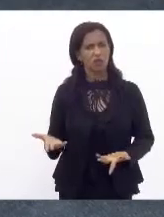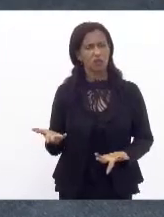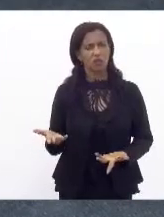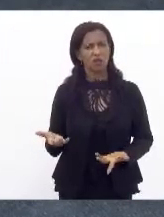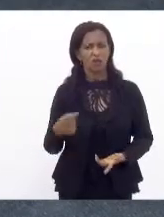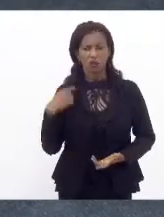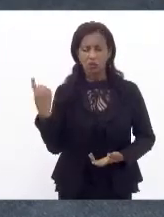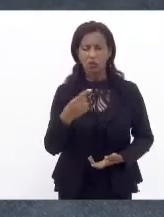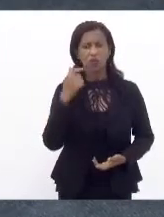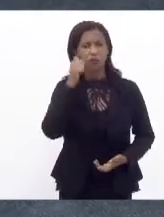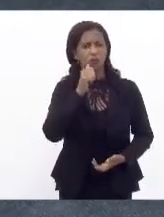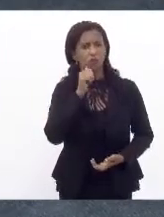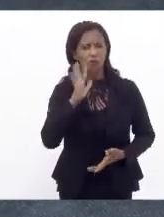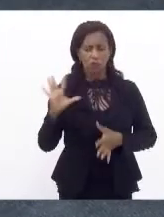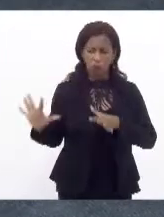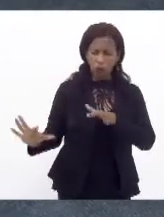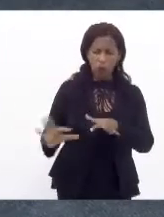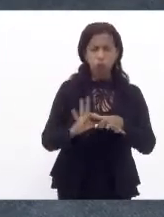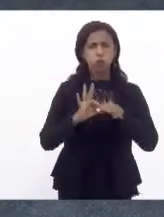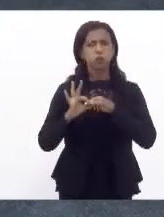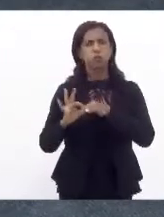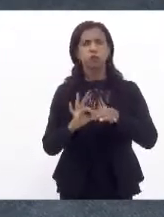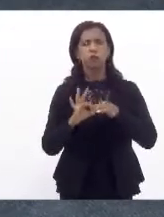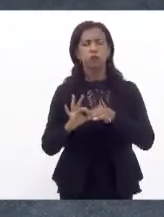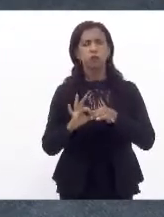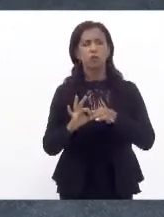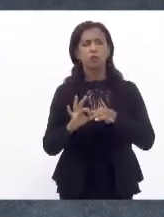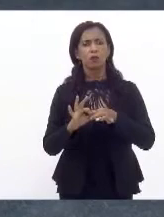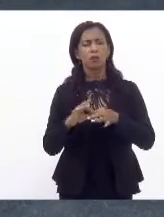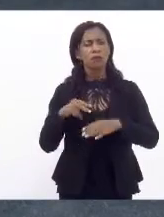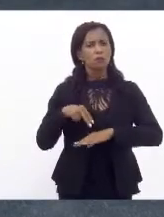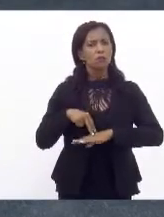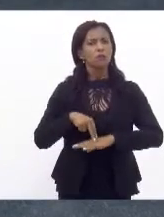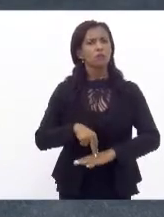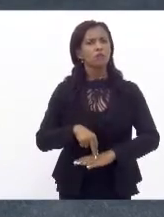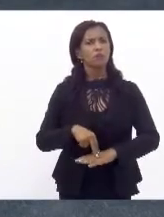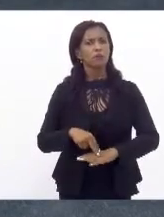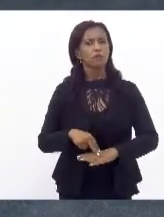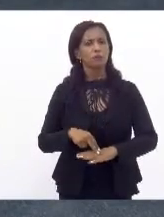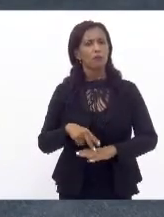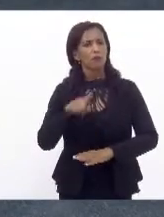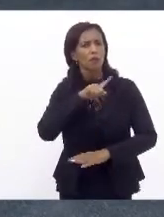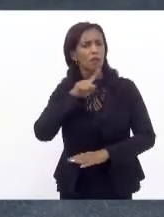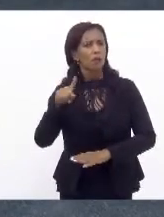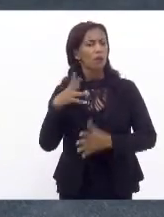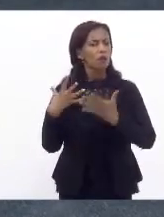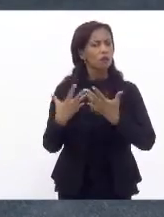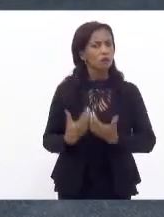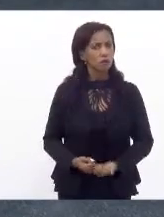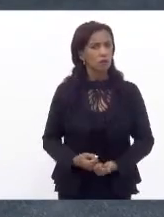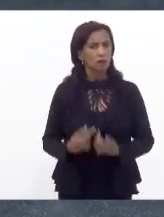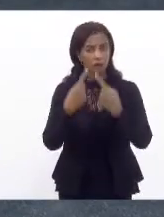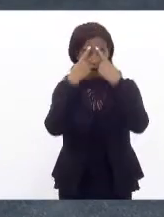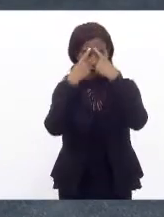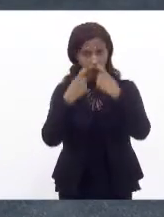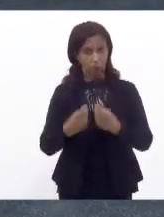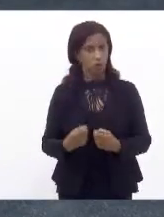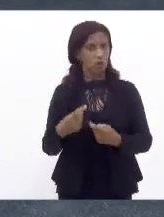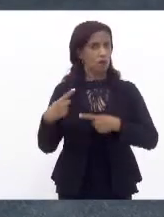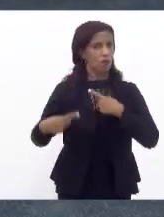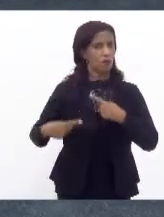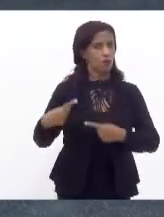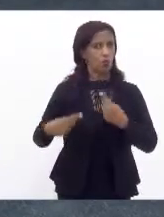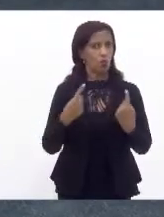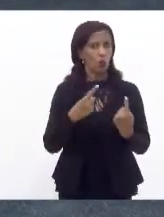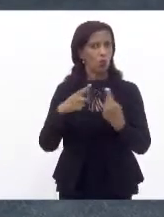Nós, mulheres, temos que nos reunir e nos posicionar para não aceitar violência